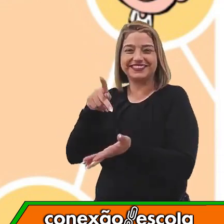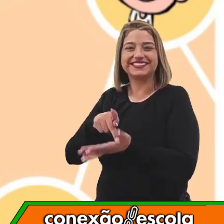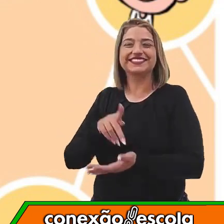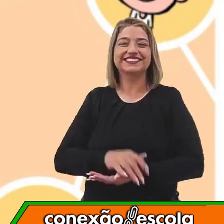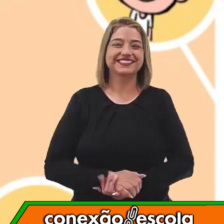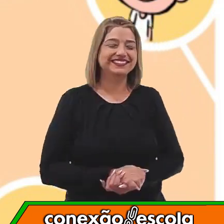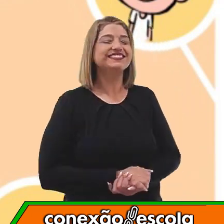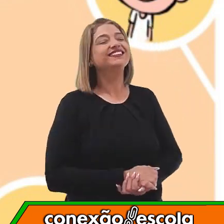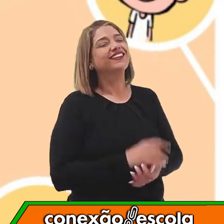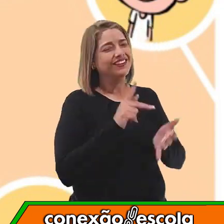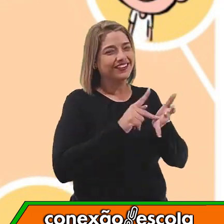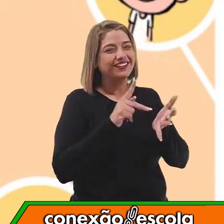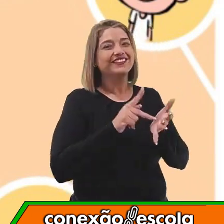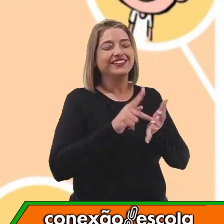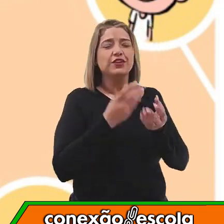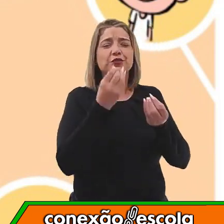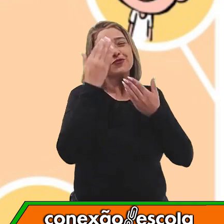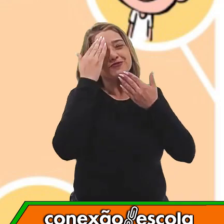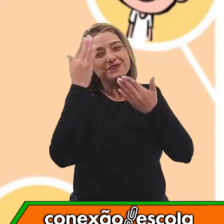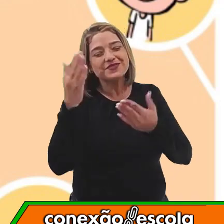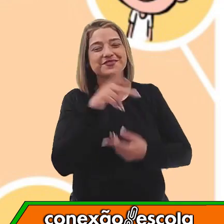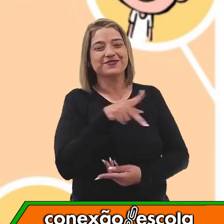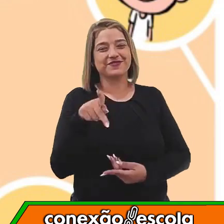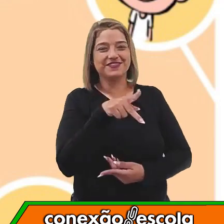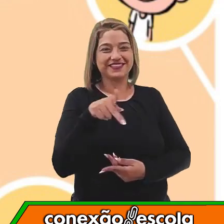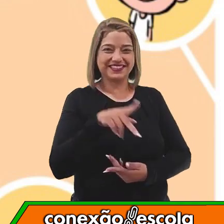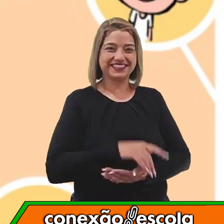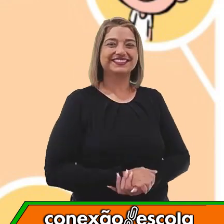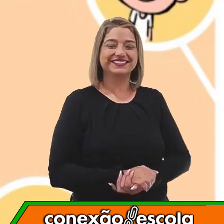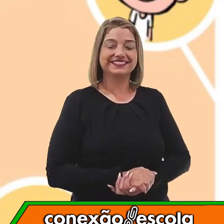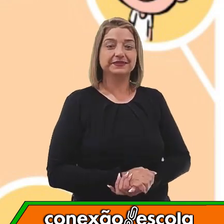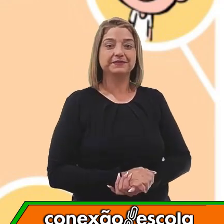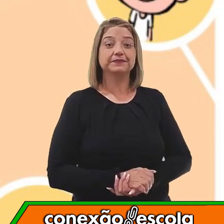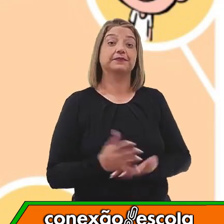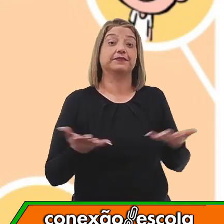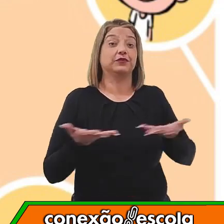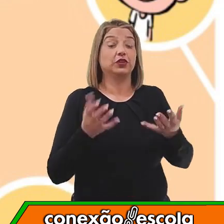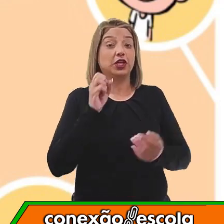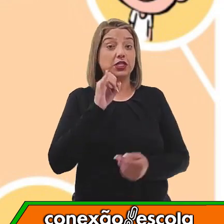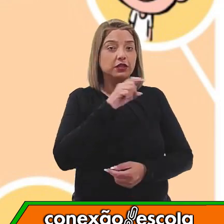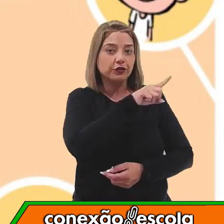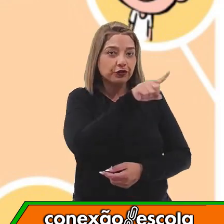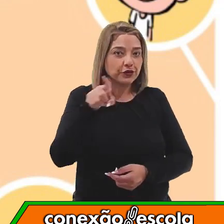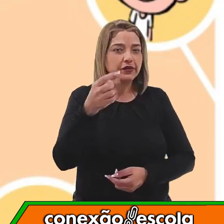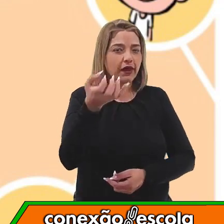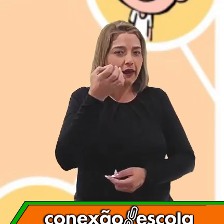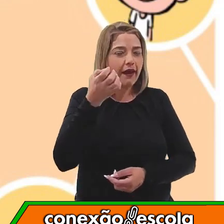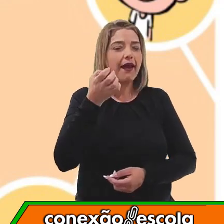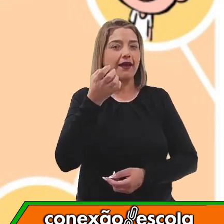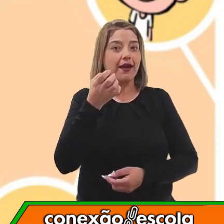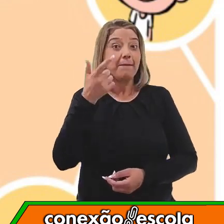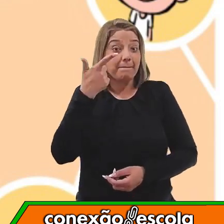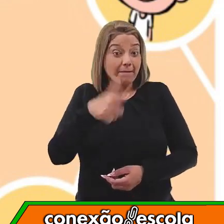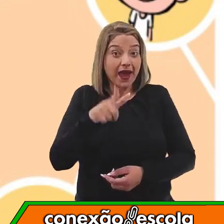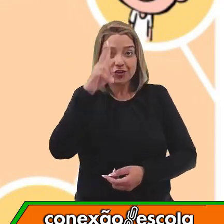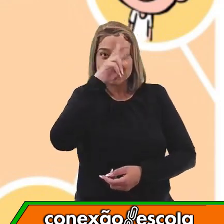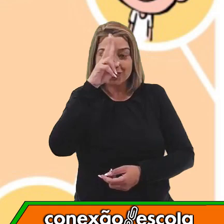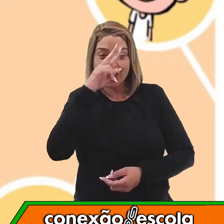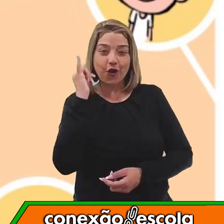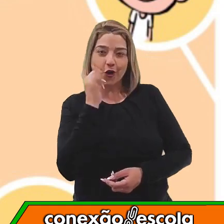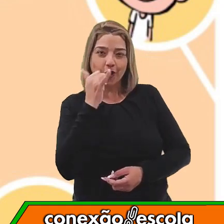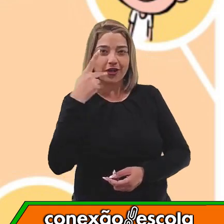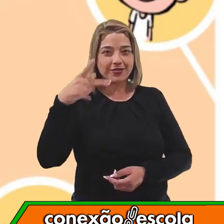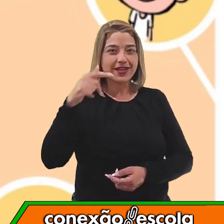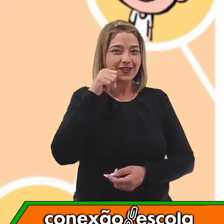verdade, Pro. Ó, muito obrigado, professora Liliane. E olha só, pessoal, se vocês quiserem ouvir mais histórias